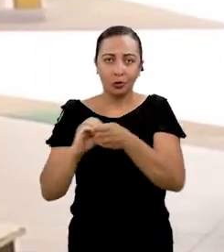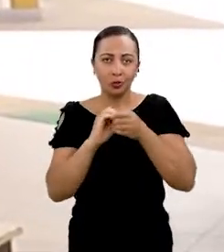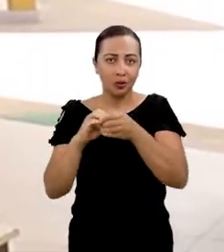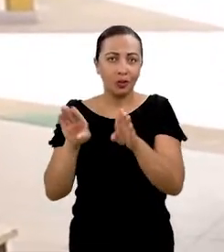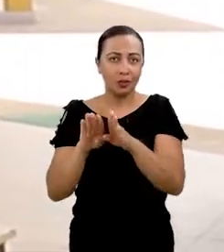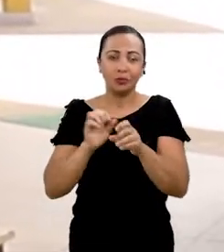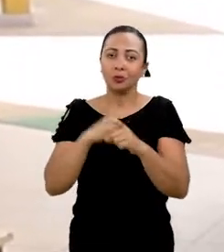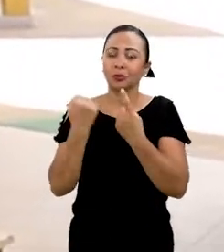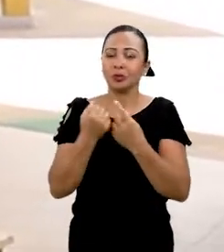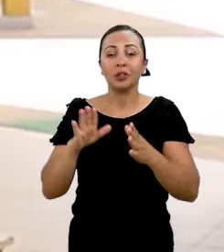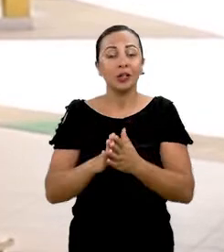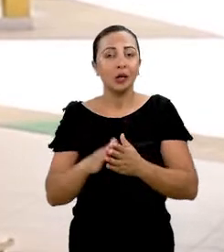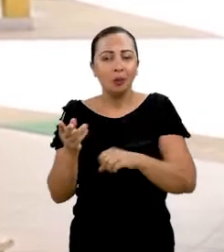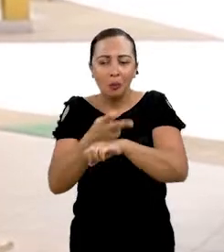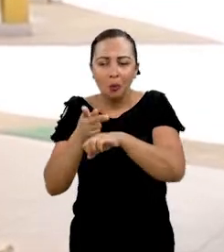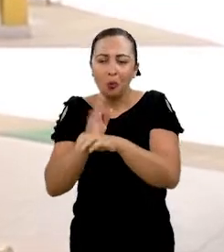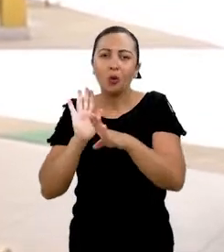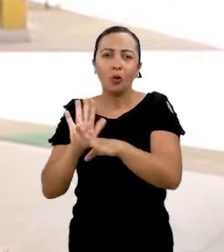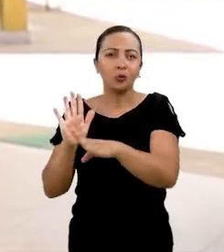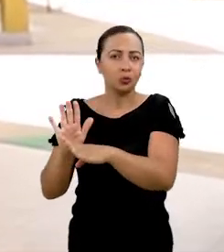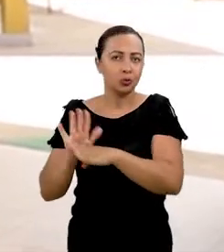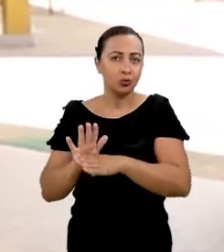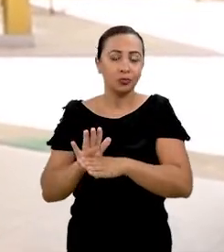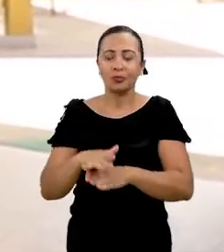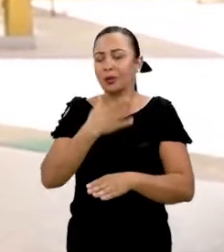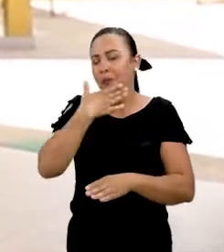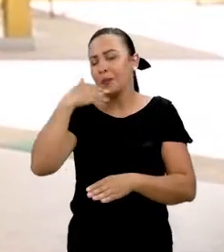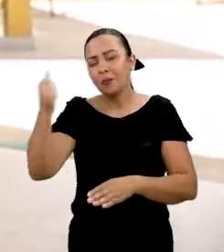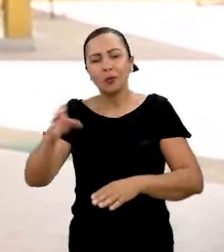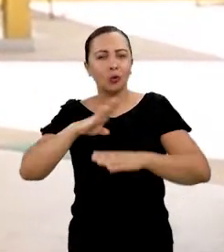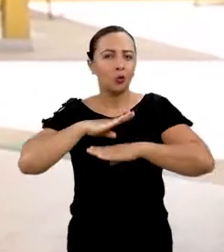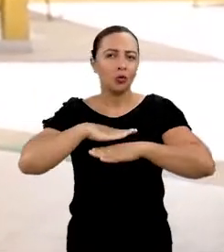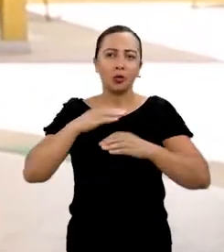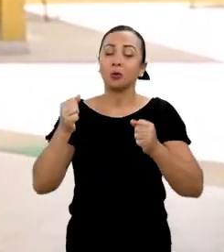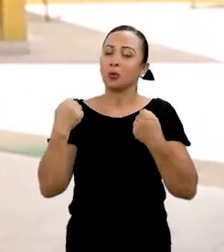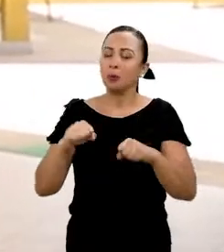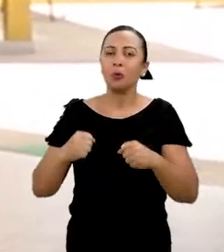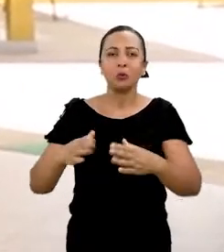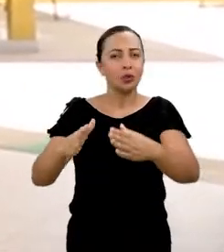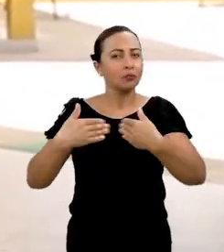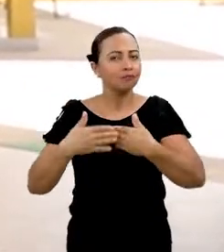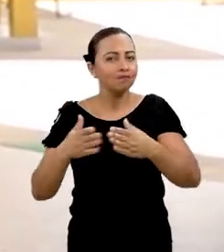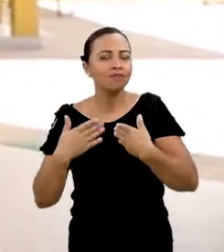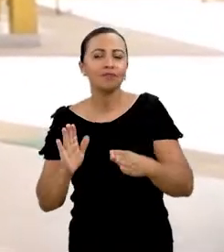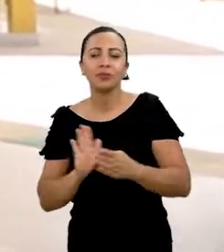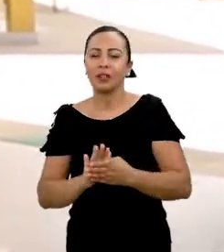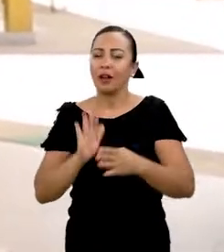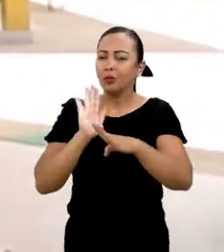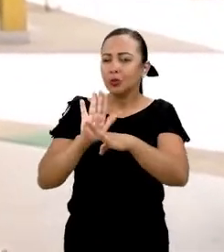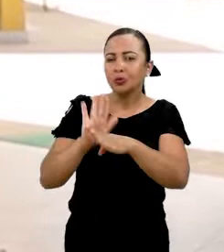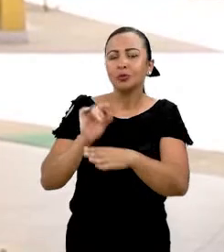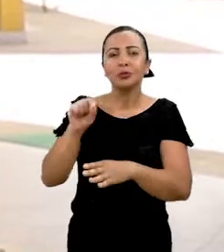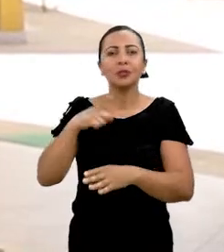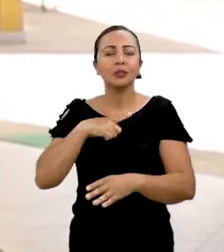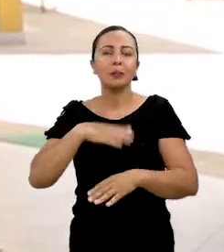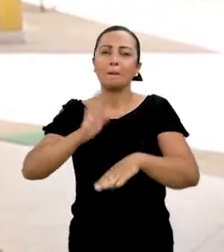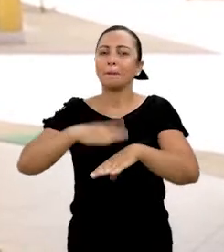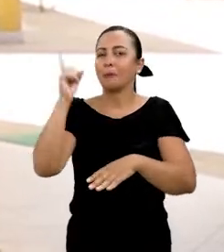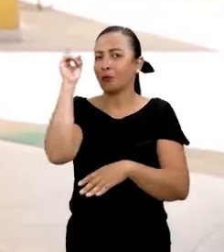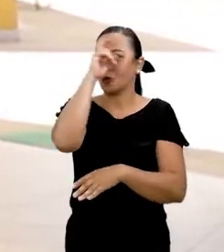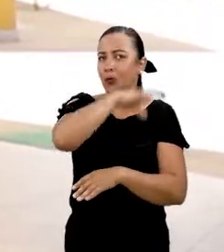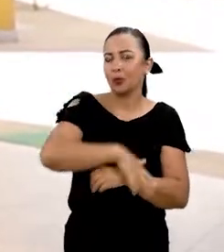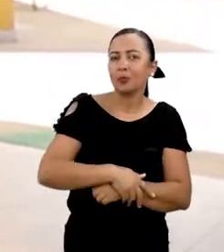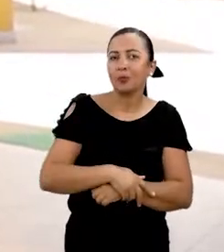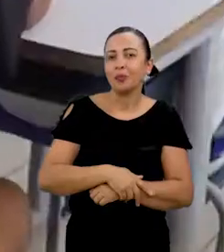cooperativas e associações. A gente tenta ajudar elas da melhor forma possível, atendendo suas demandas e ajudando naquilo que eles têm